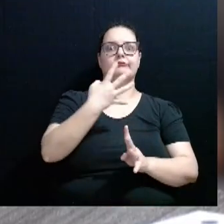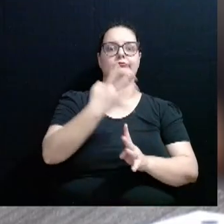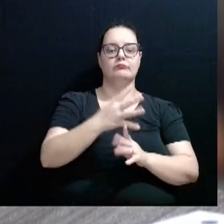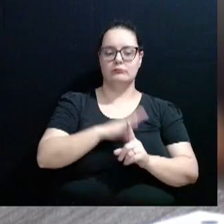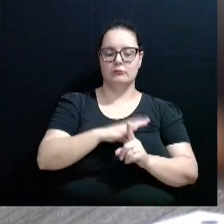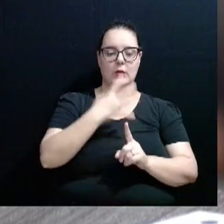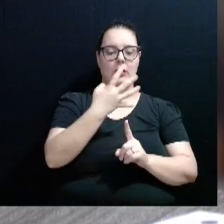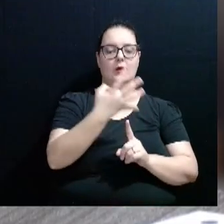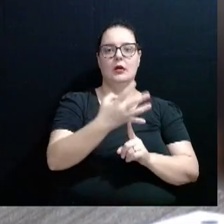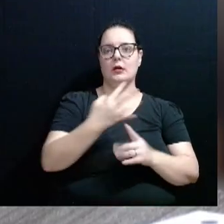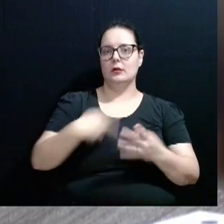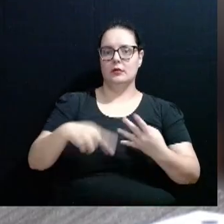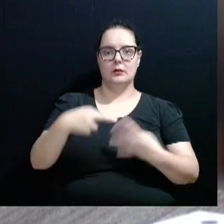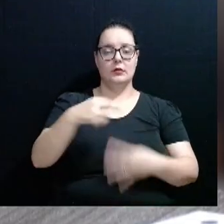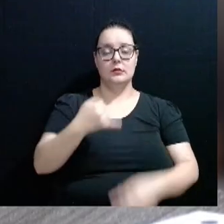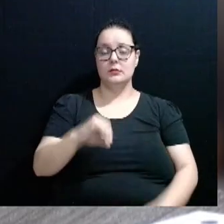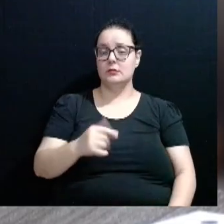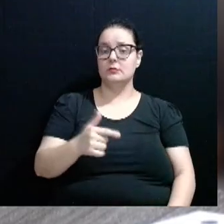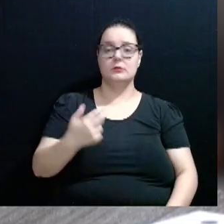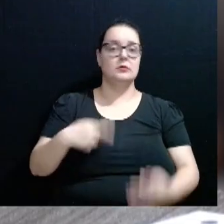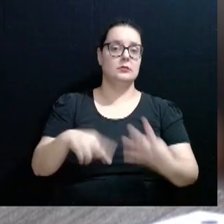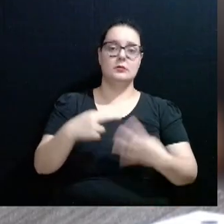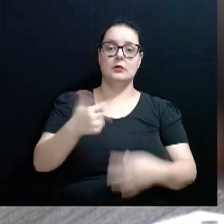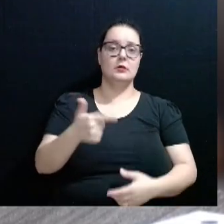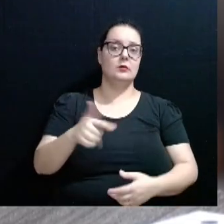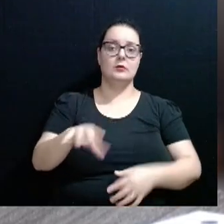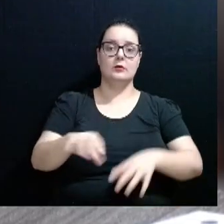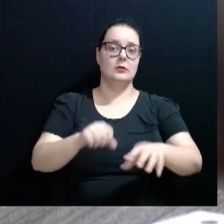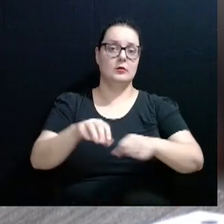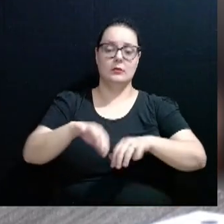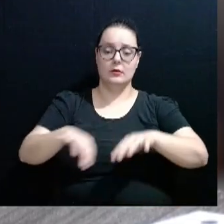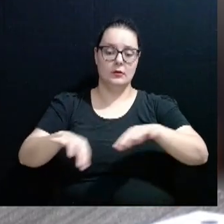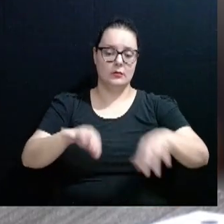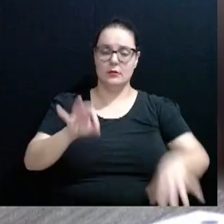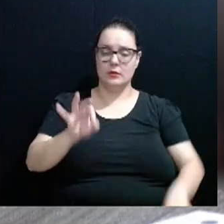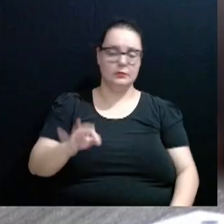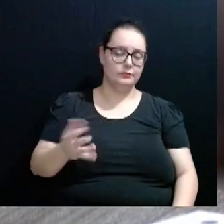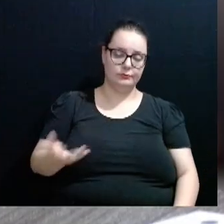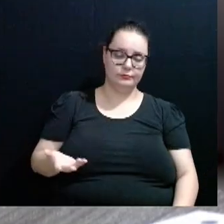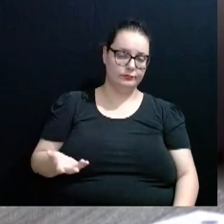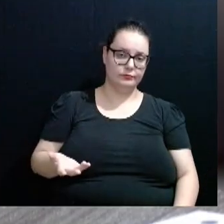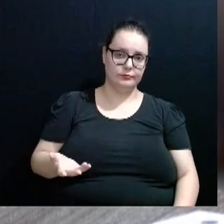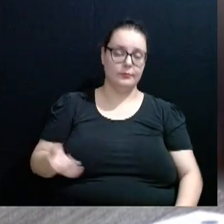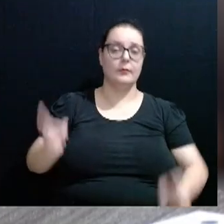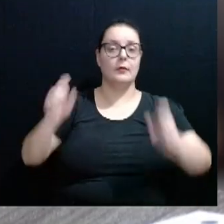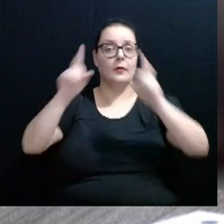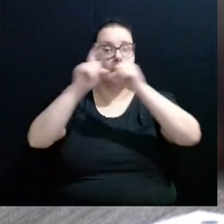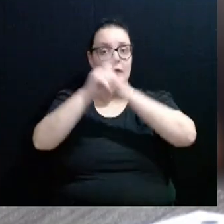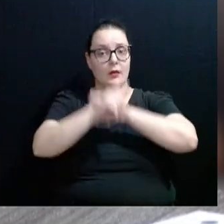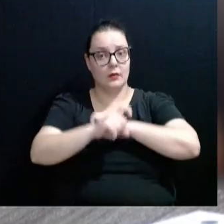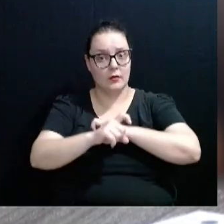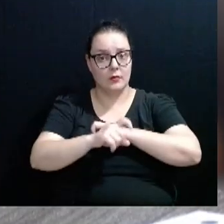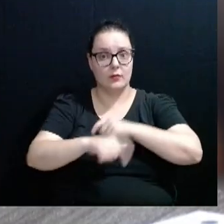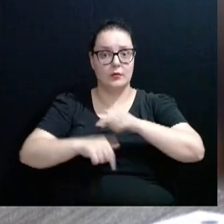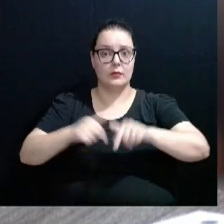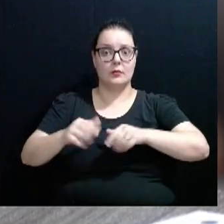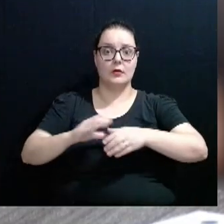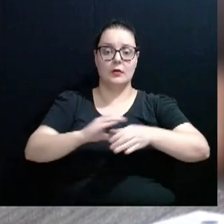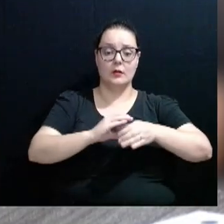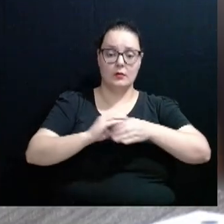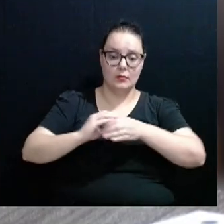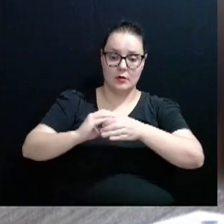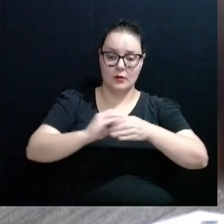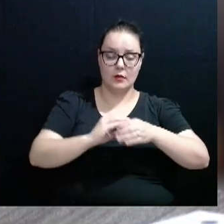o ecoponto não tem a coleta seletiva adequada. Dificulta o trabalho das cooperativas, então as cooperativas precisam se conectar